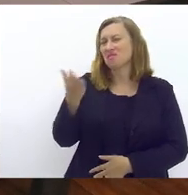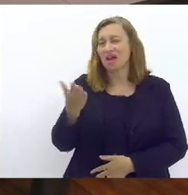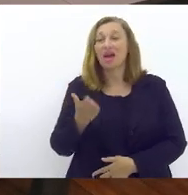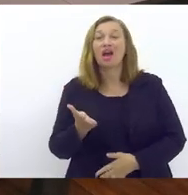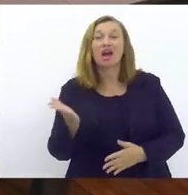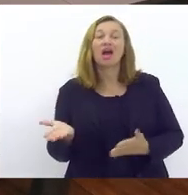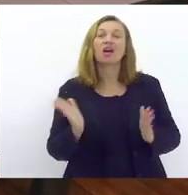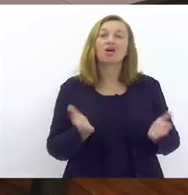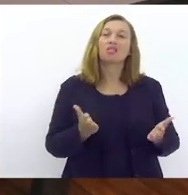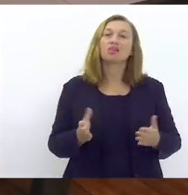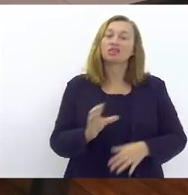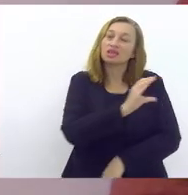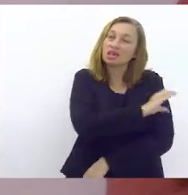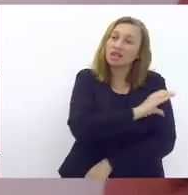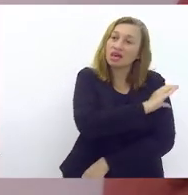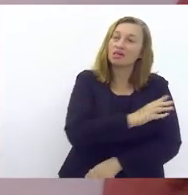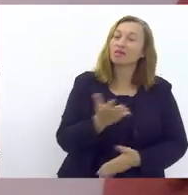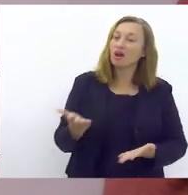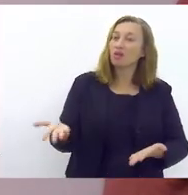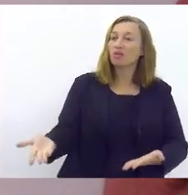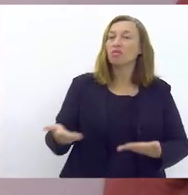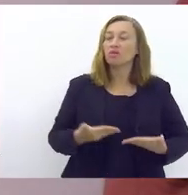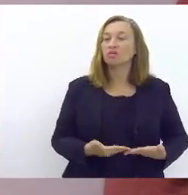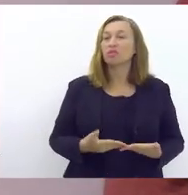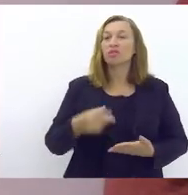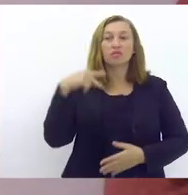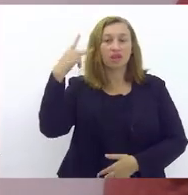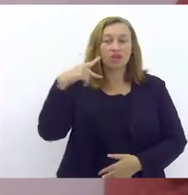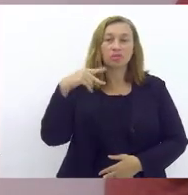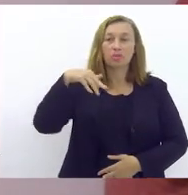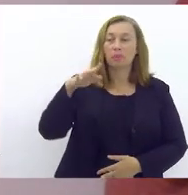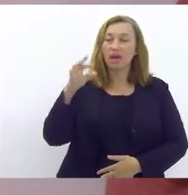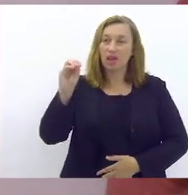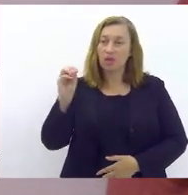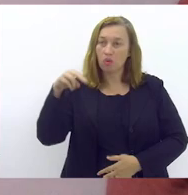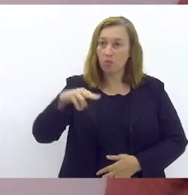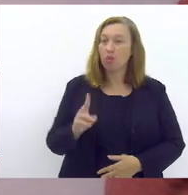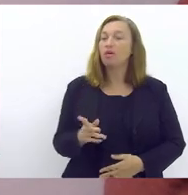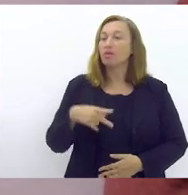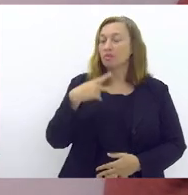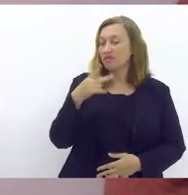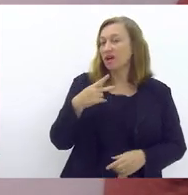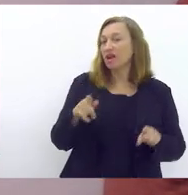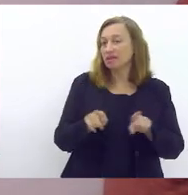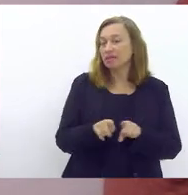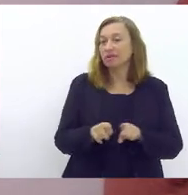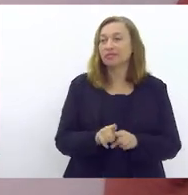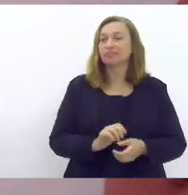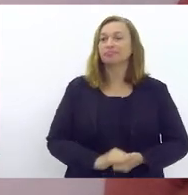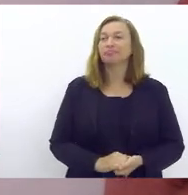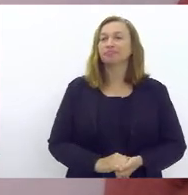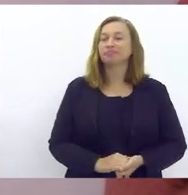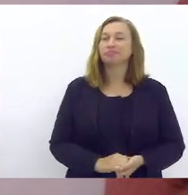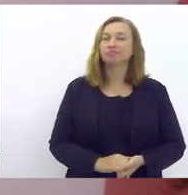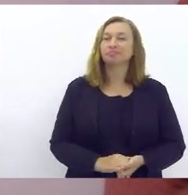vamos de campus para campus. Vou chamar aqui o vereador Maicon para ele fazer também uso da palavra.